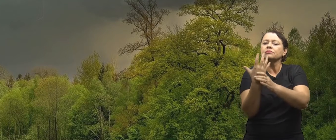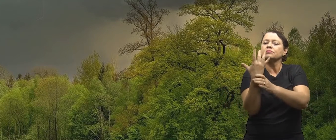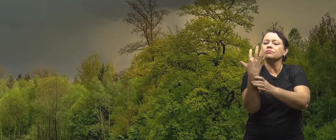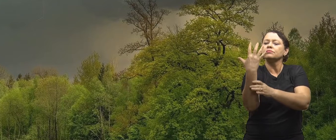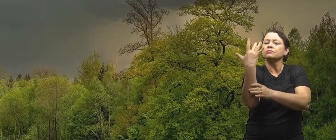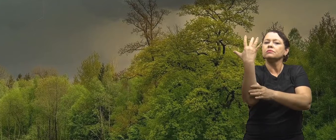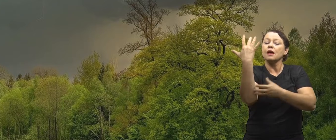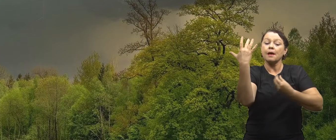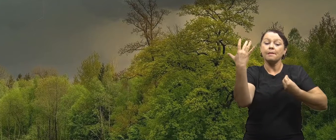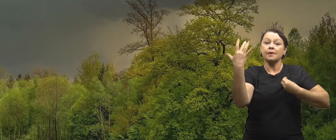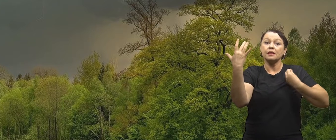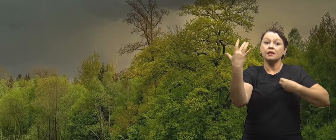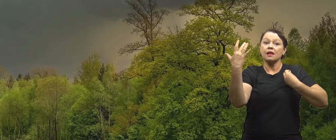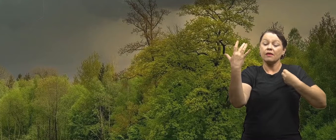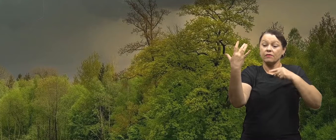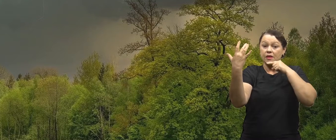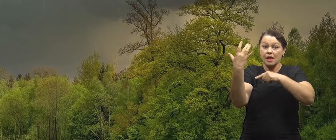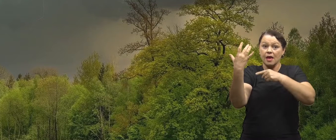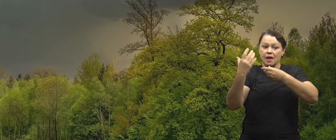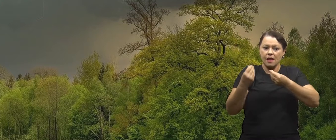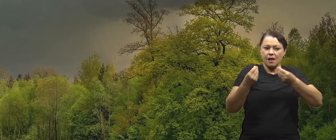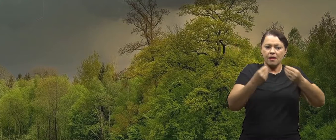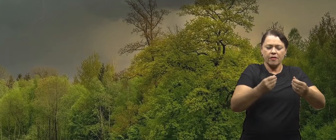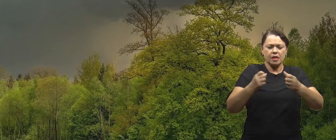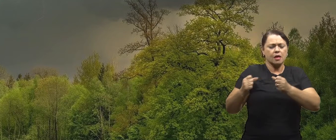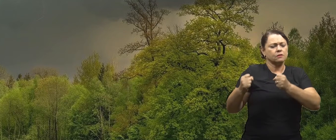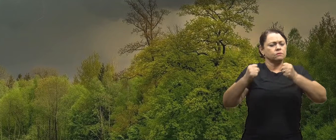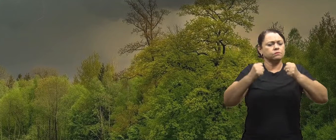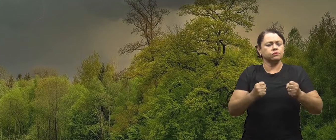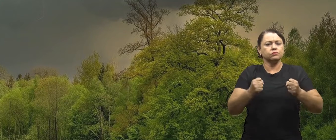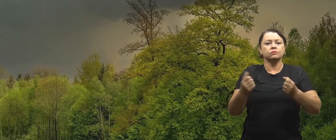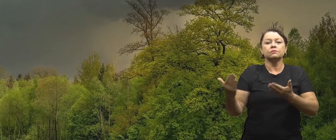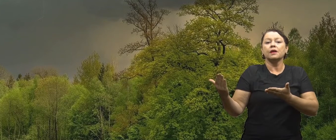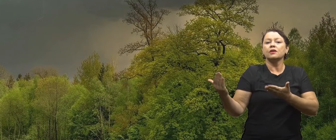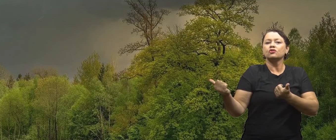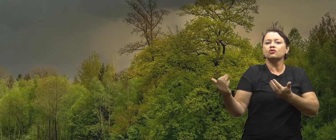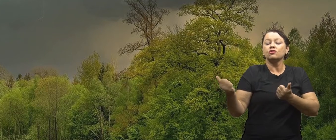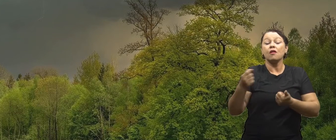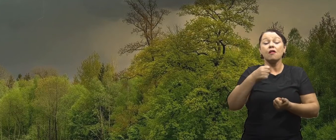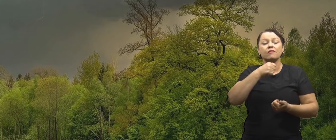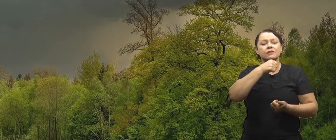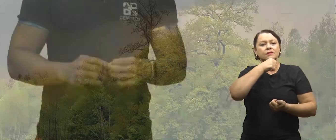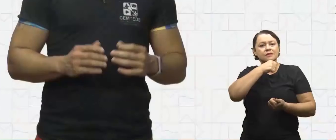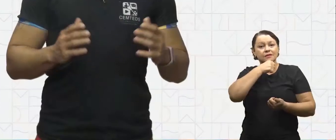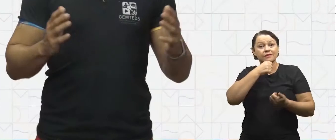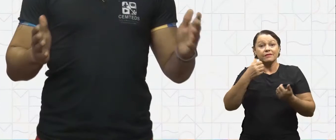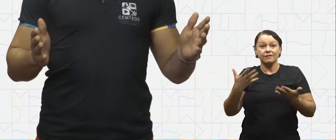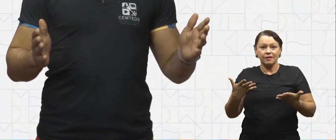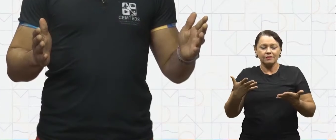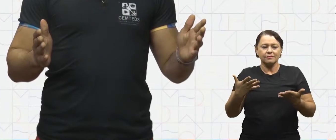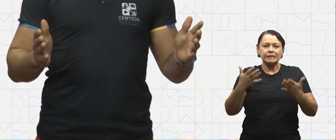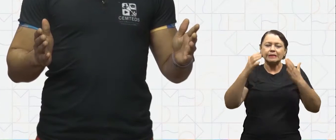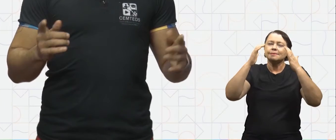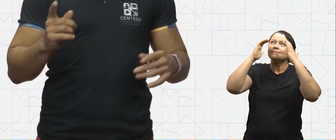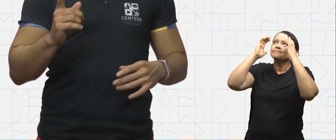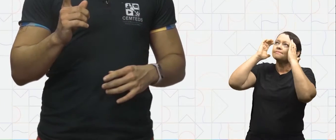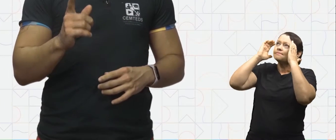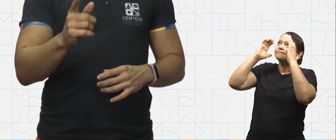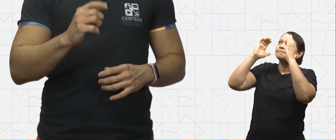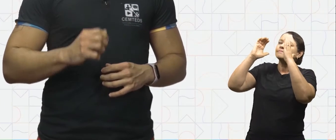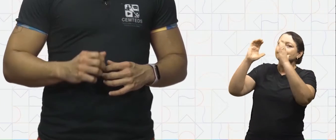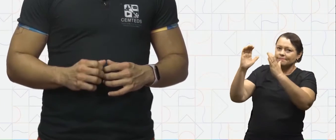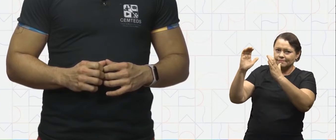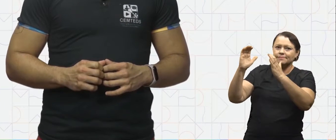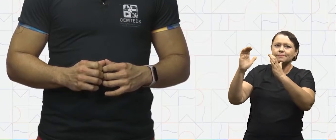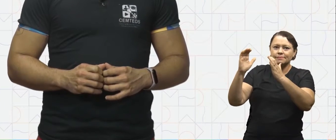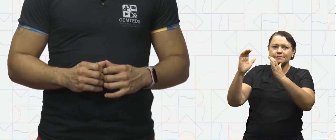Ela dará força aos jovens e revigorará os velhos." Obedecendo a Tupã, no